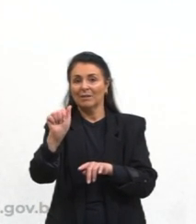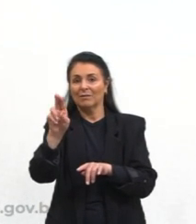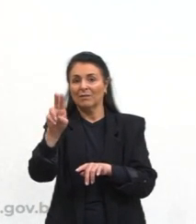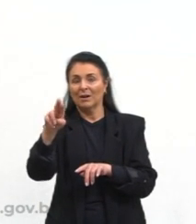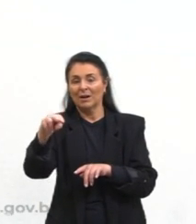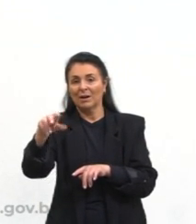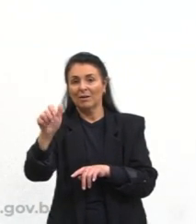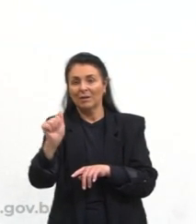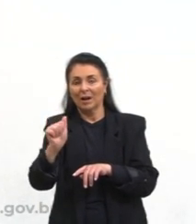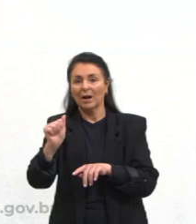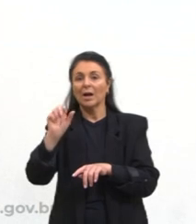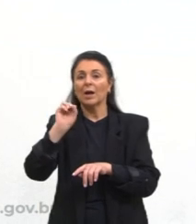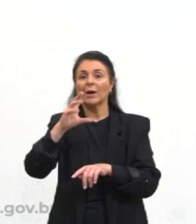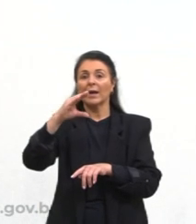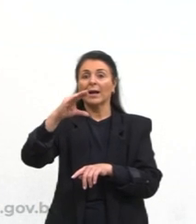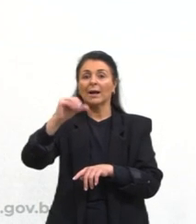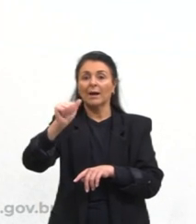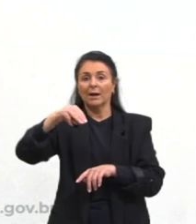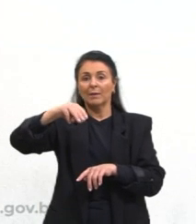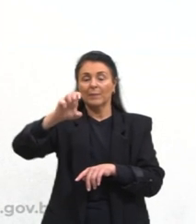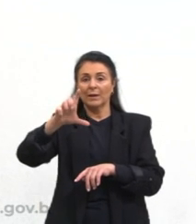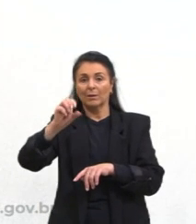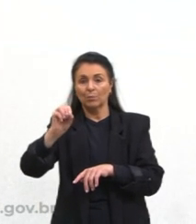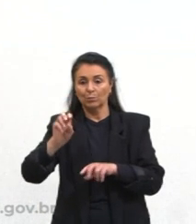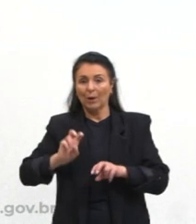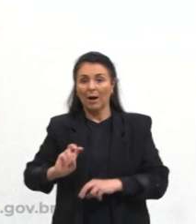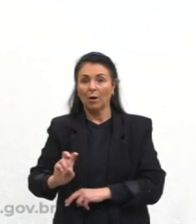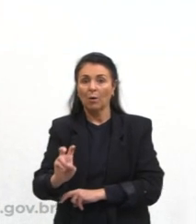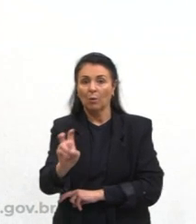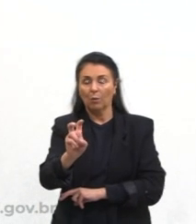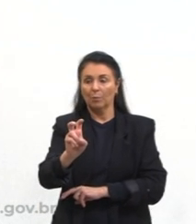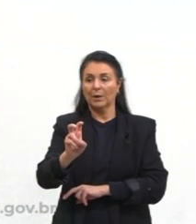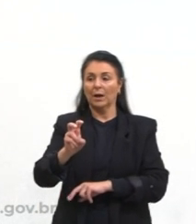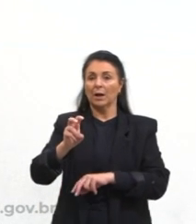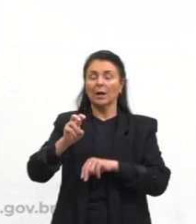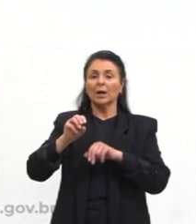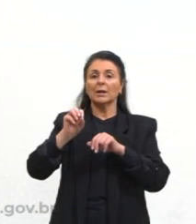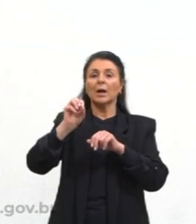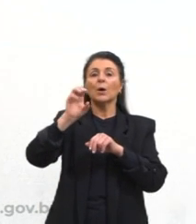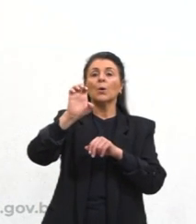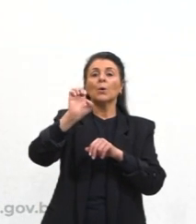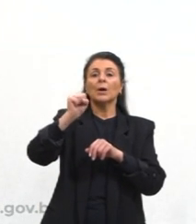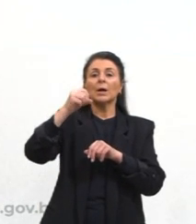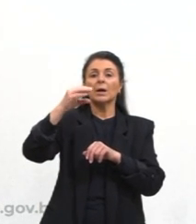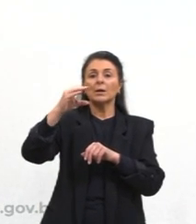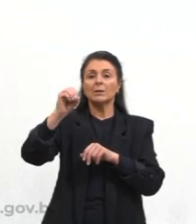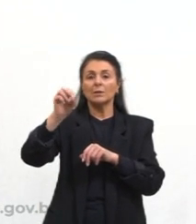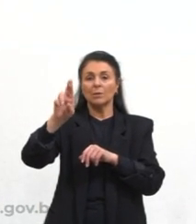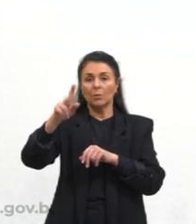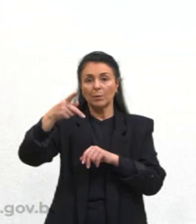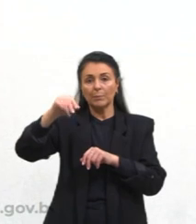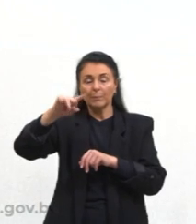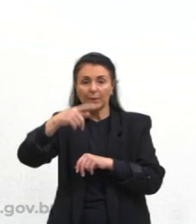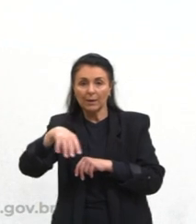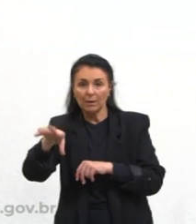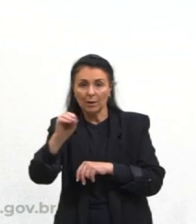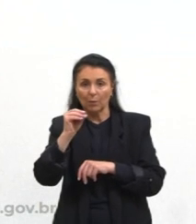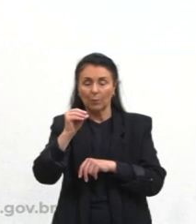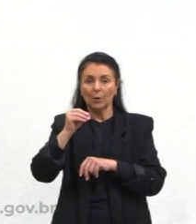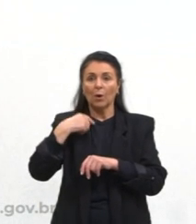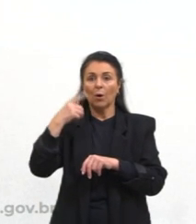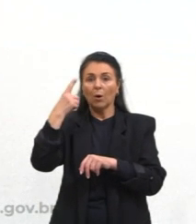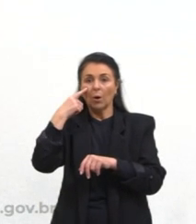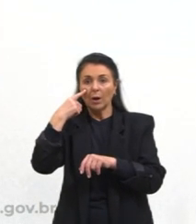né cobras escorpiões e Aranhas São principalmente animais que são adaptados a esse local né O Camelo por exemplo ele é adaptado ele tem ali a corcova